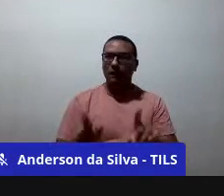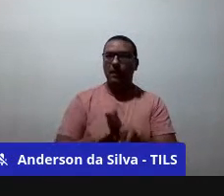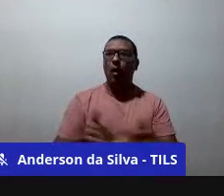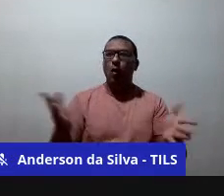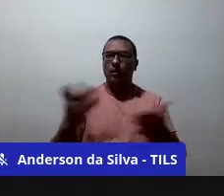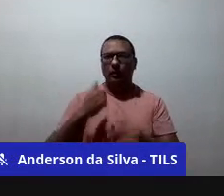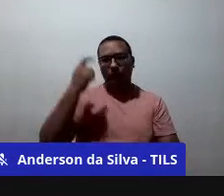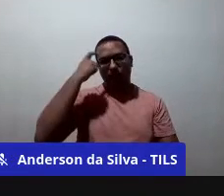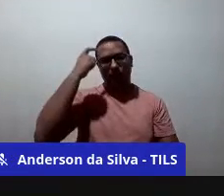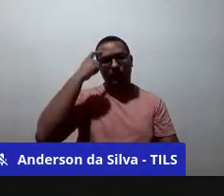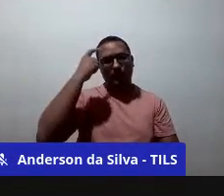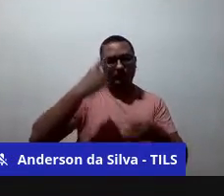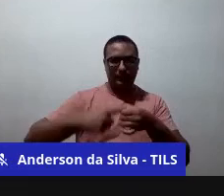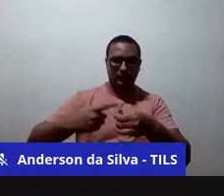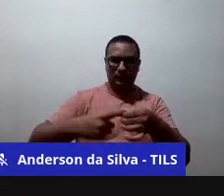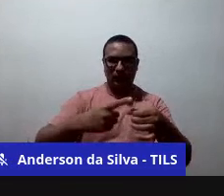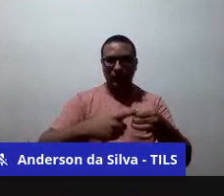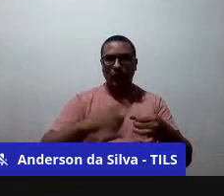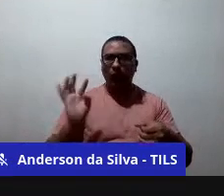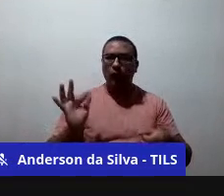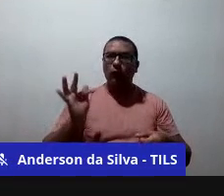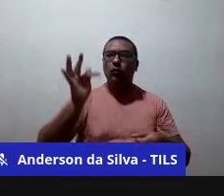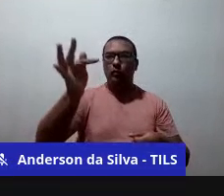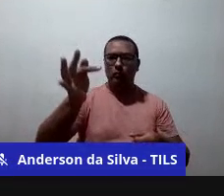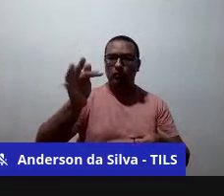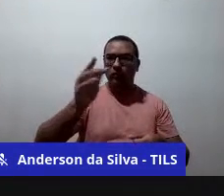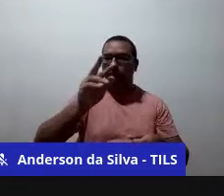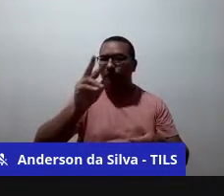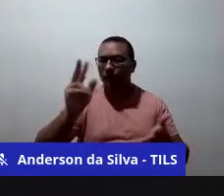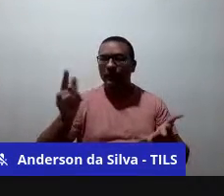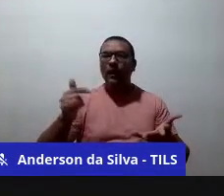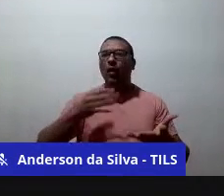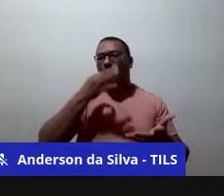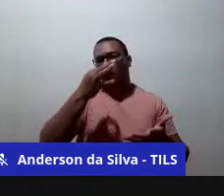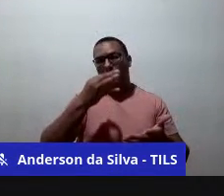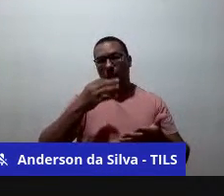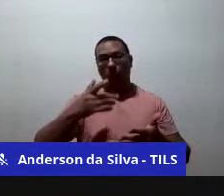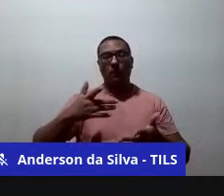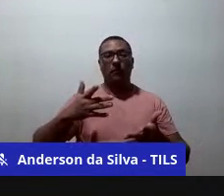indo para esse caminho, né? Isso do ponto de vista profissional.